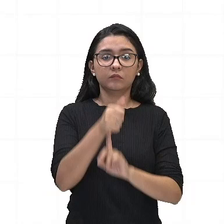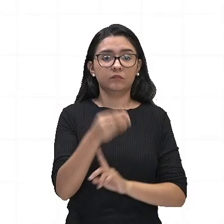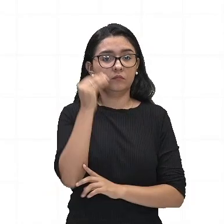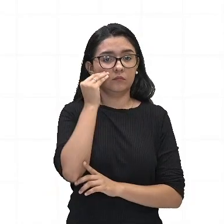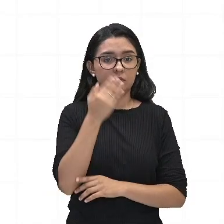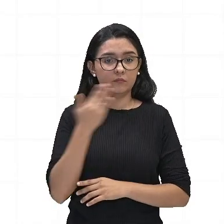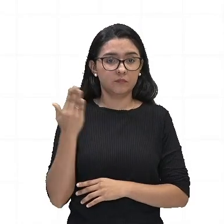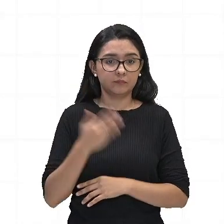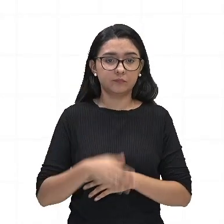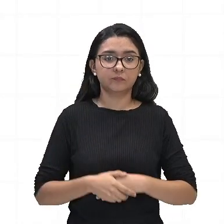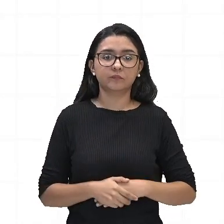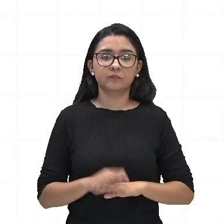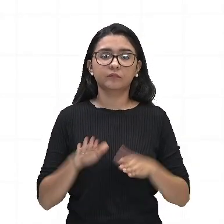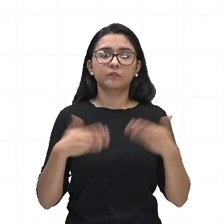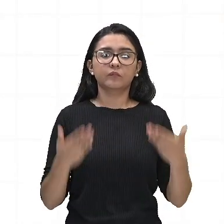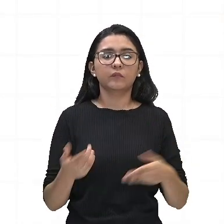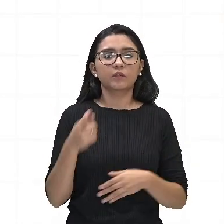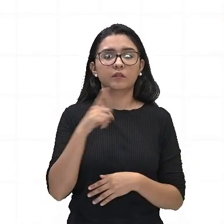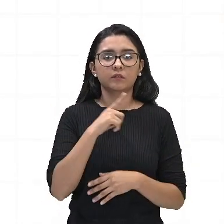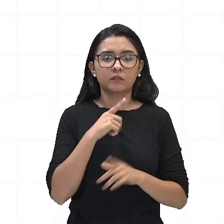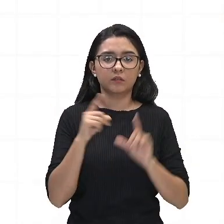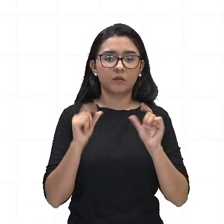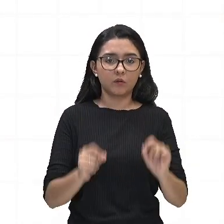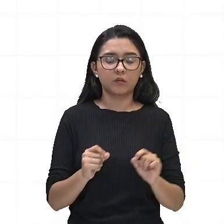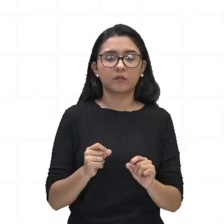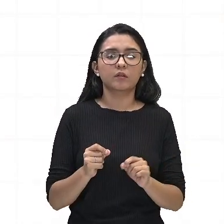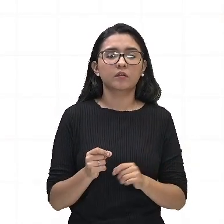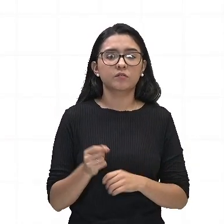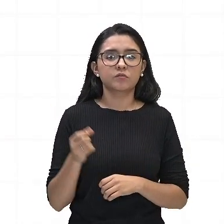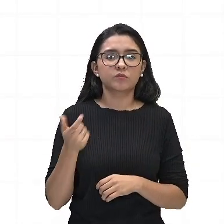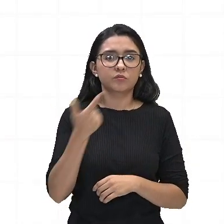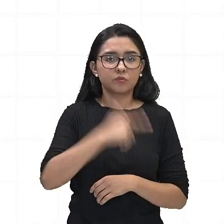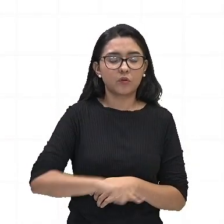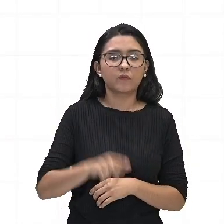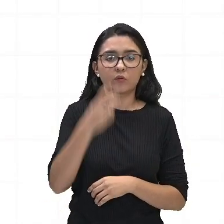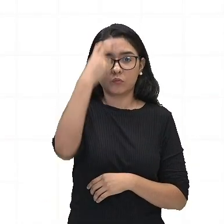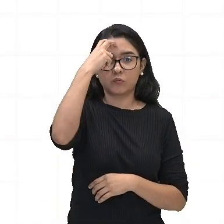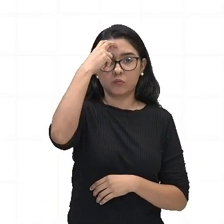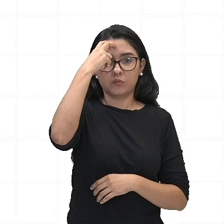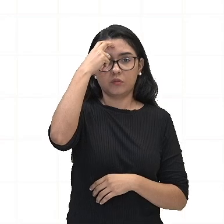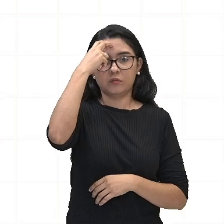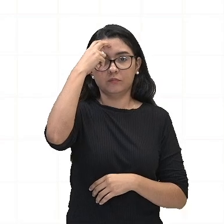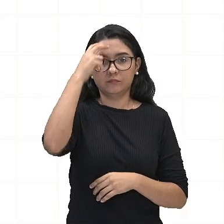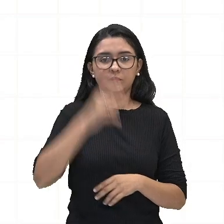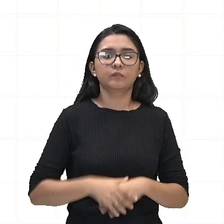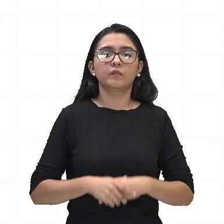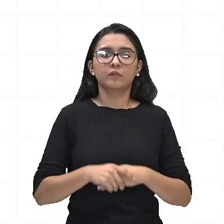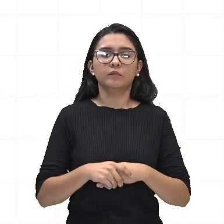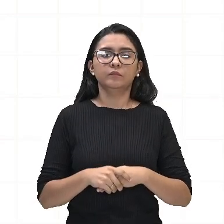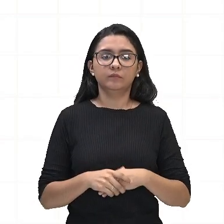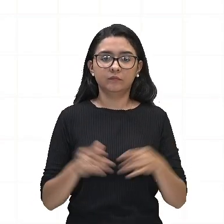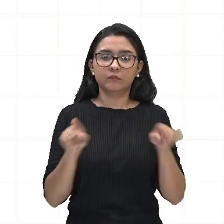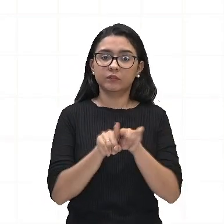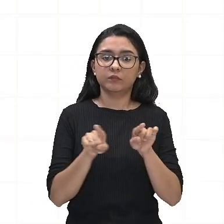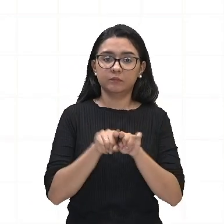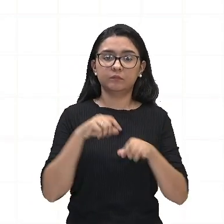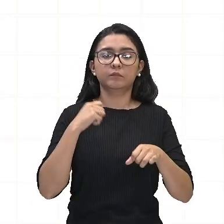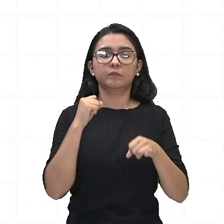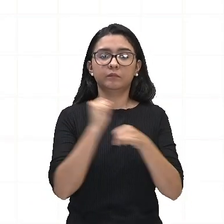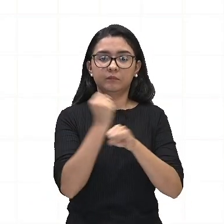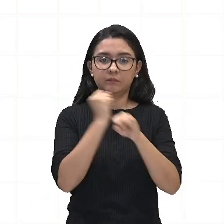observar aí. Resgate da cultura greco-romana. Construções influenciadas